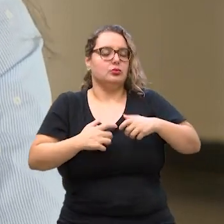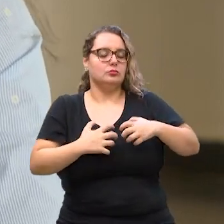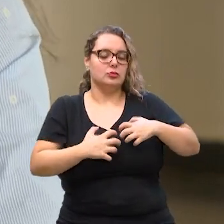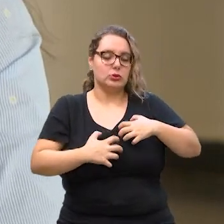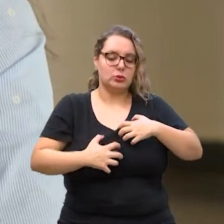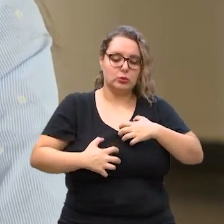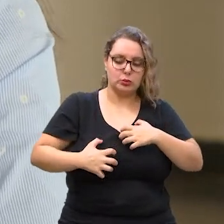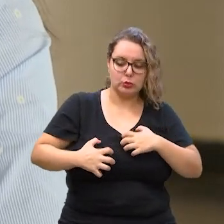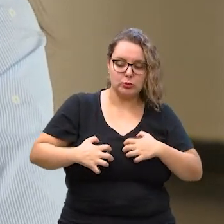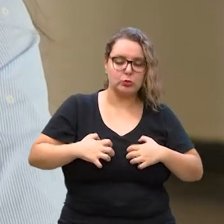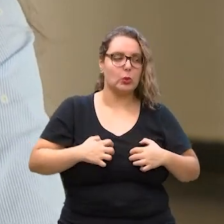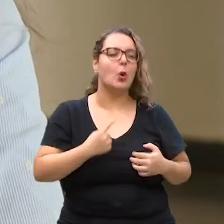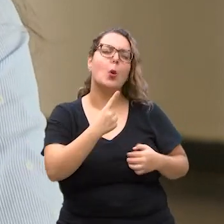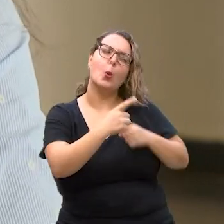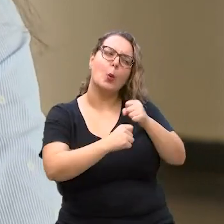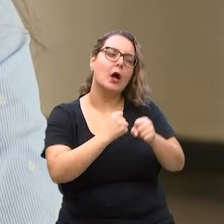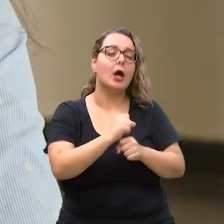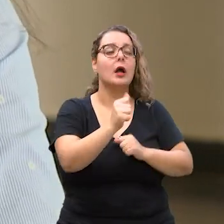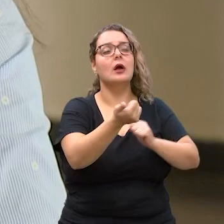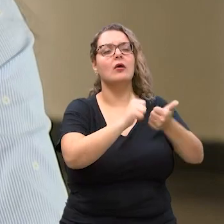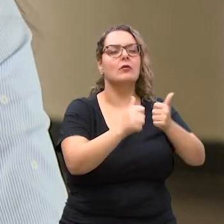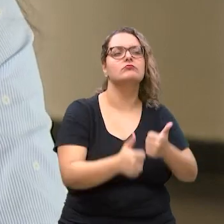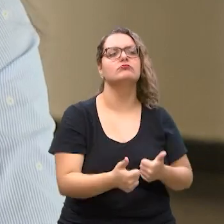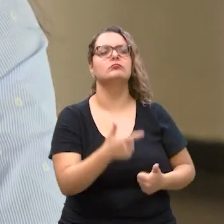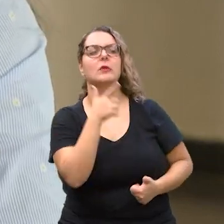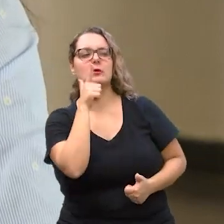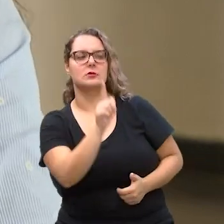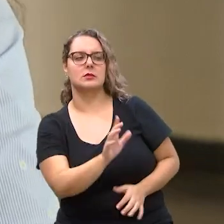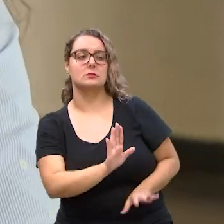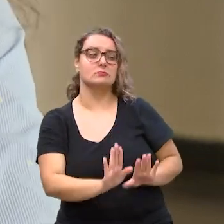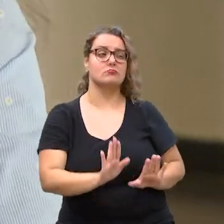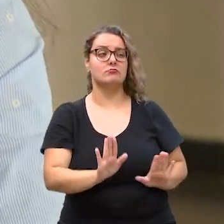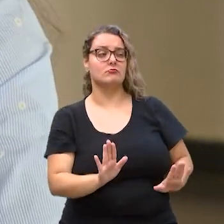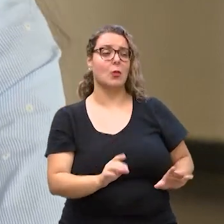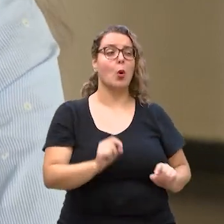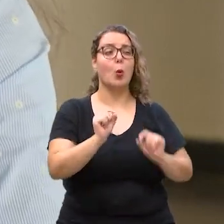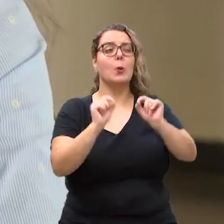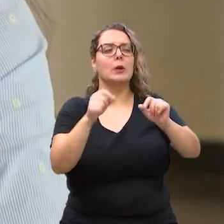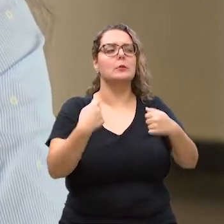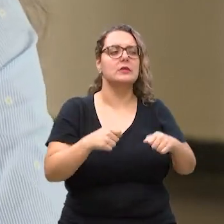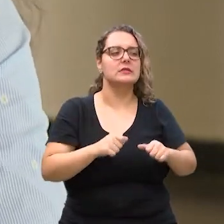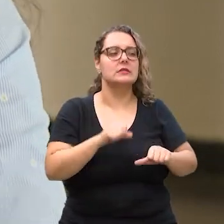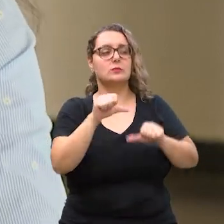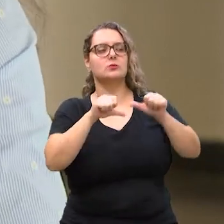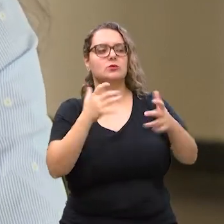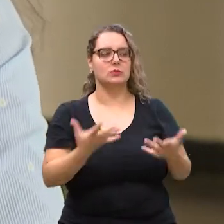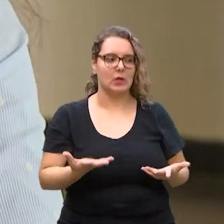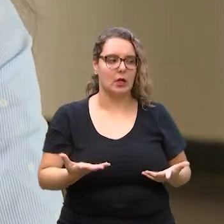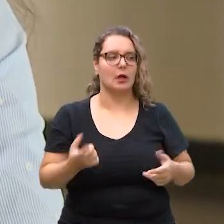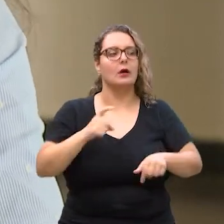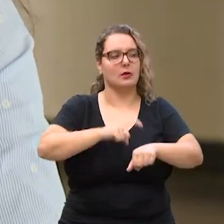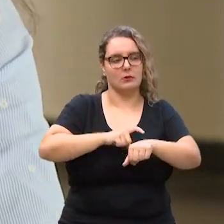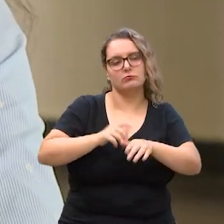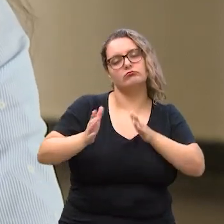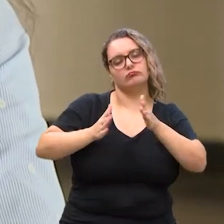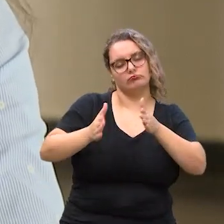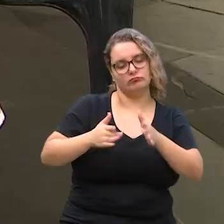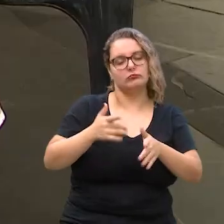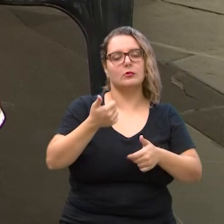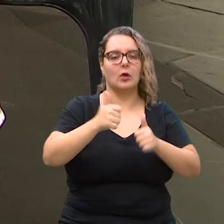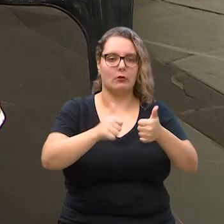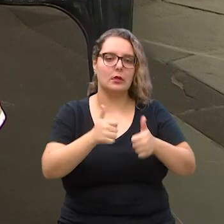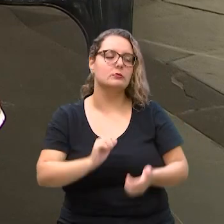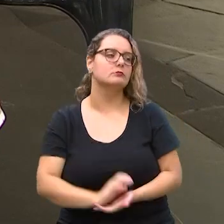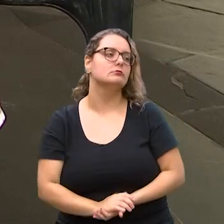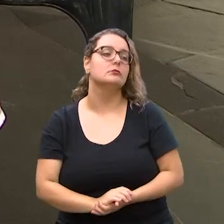Então, 1 ano é um período que a gente avalia. E aí, tá dando certo ou não tá? O que a gente precisa mudar? É aí, nesse momento, que a gente consegue avaliar